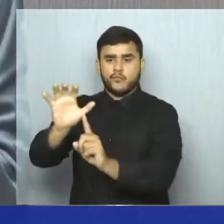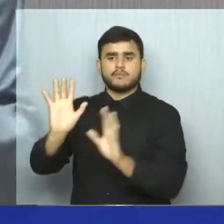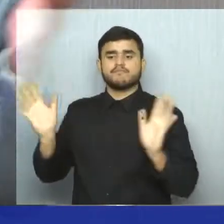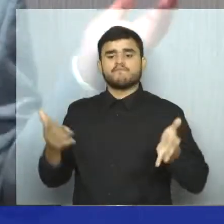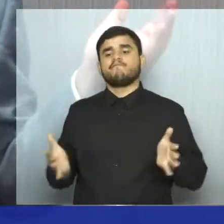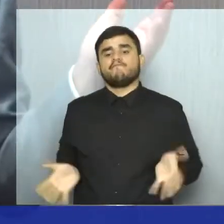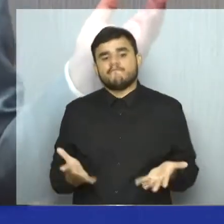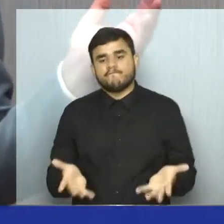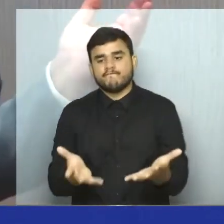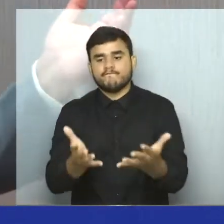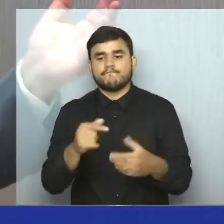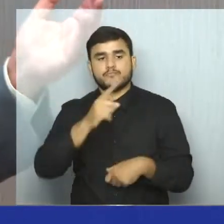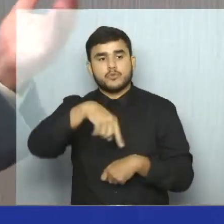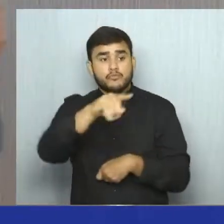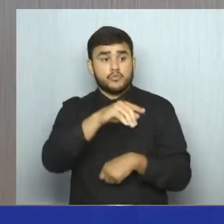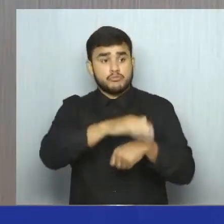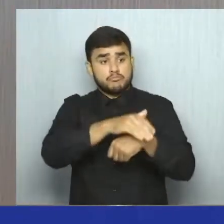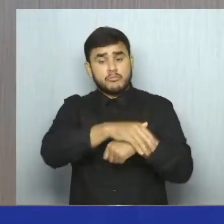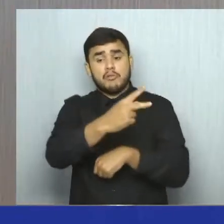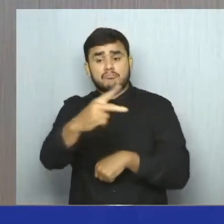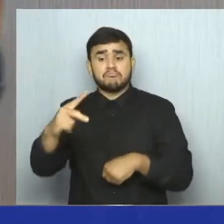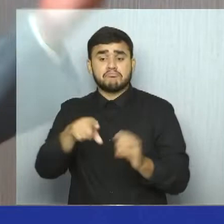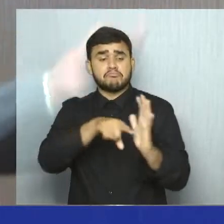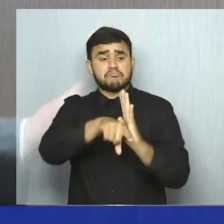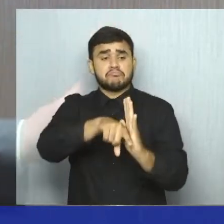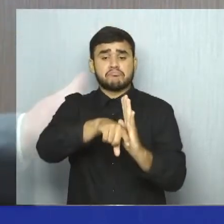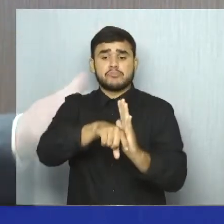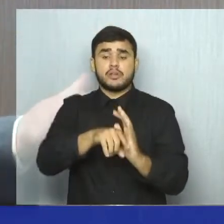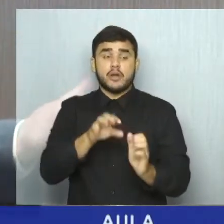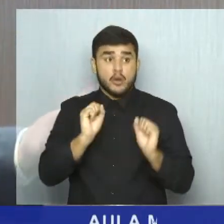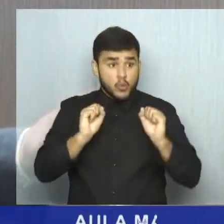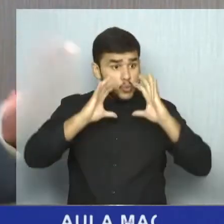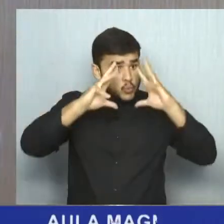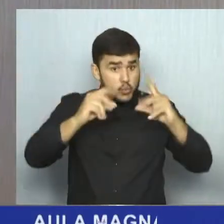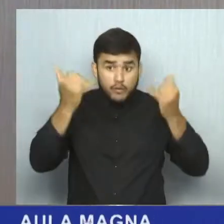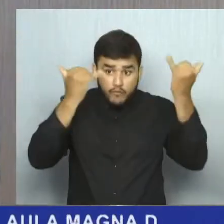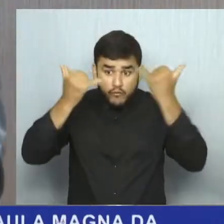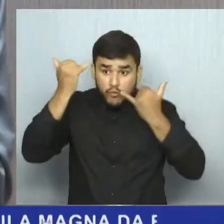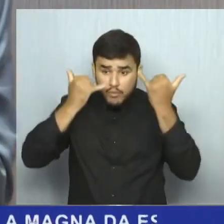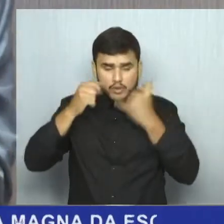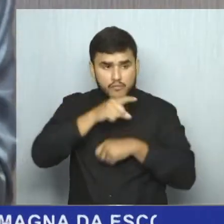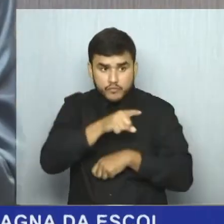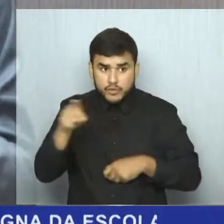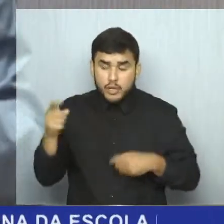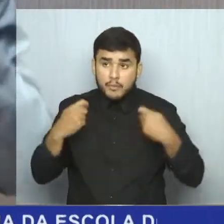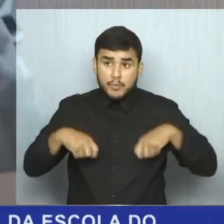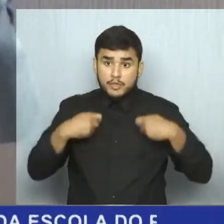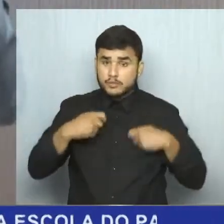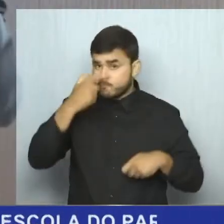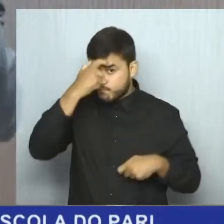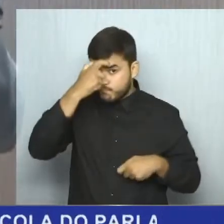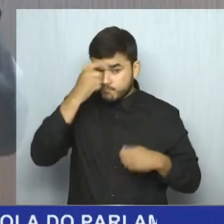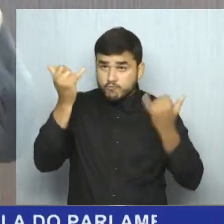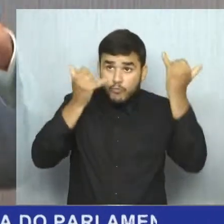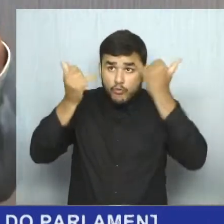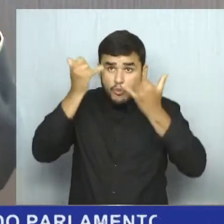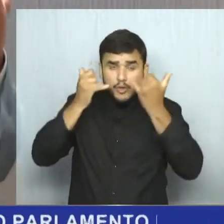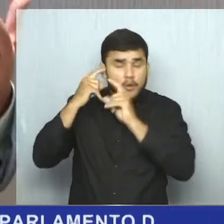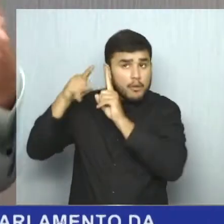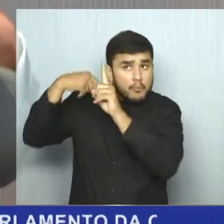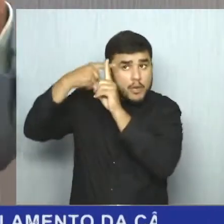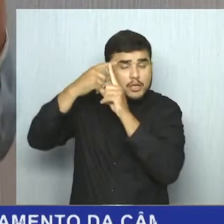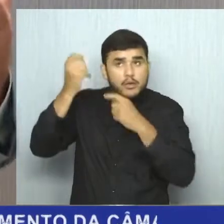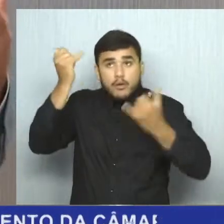em dia a informação está no Google. O que nós precisamos é saber o que fazer com as informações e, ao associar informações, inovar um